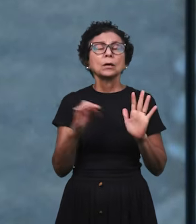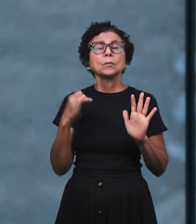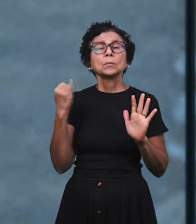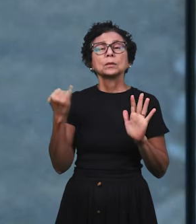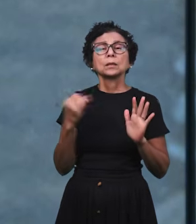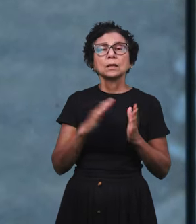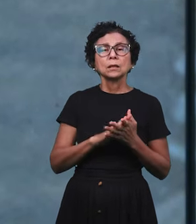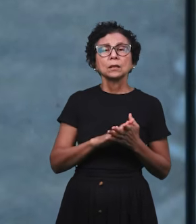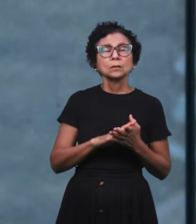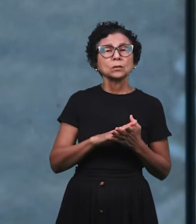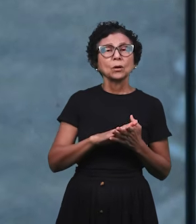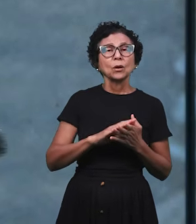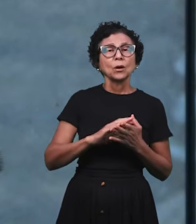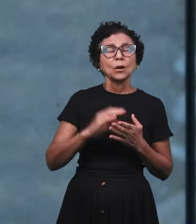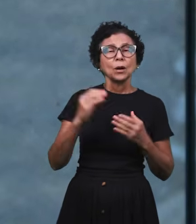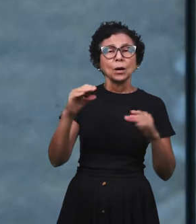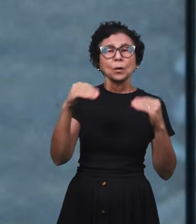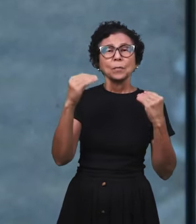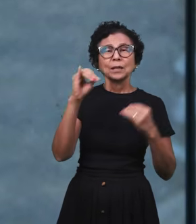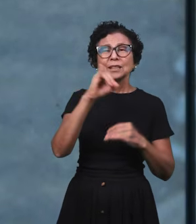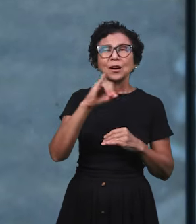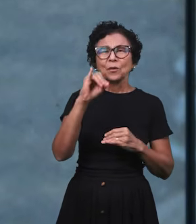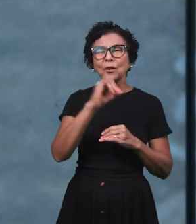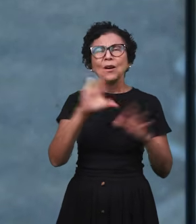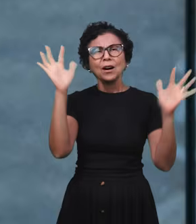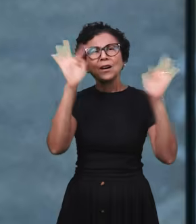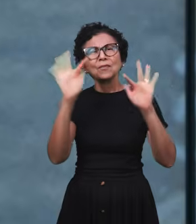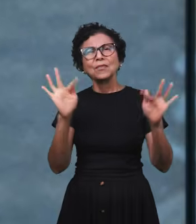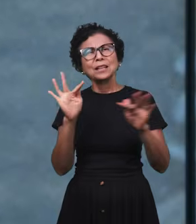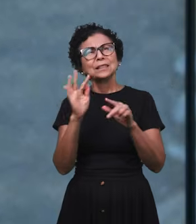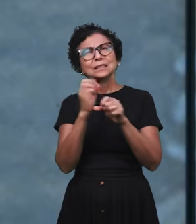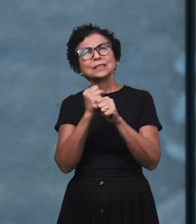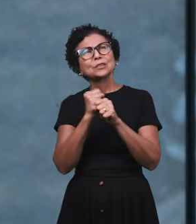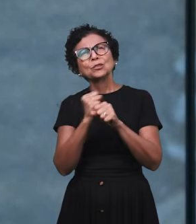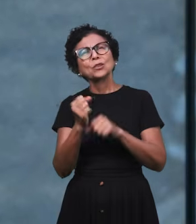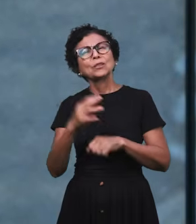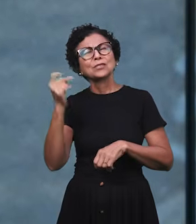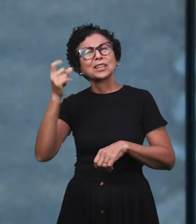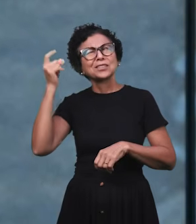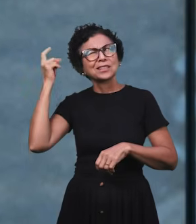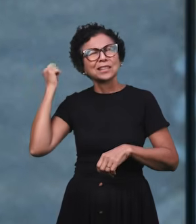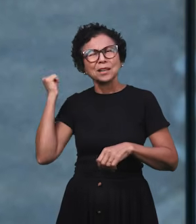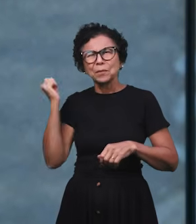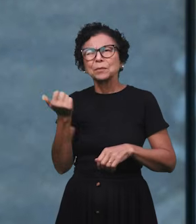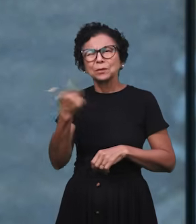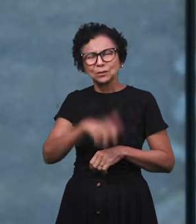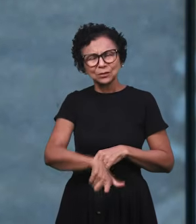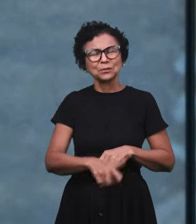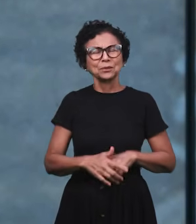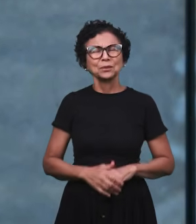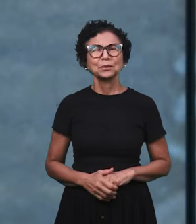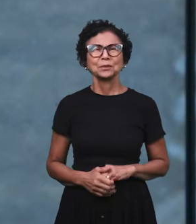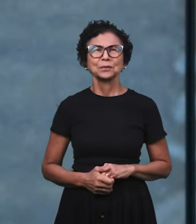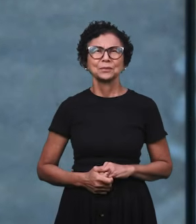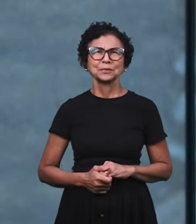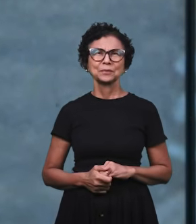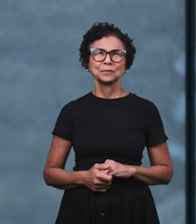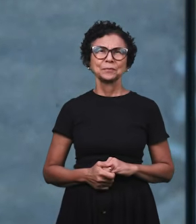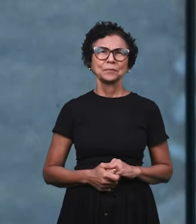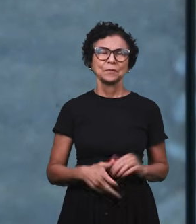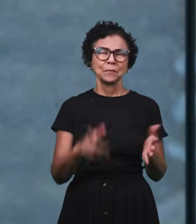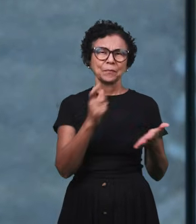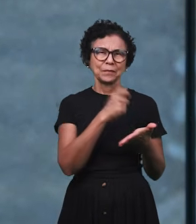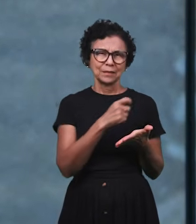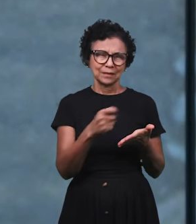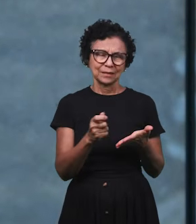oi, deseja feliz ano novo, pode ser do jeito que for, já passou muito ano novo, mas deseja para a gente, não tem problema não. Vai lá nos comentários e escreve,